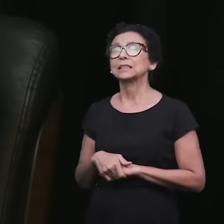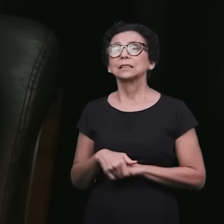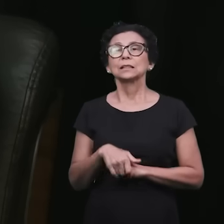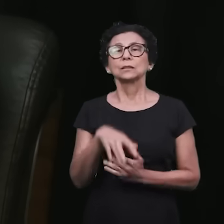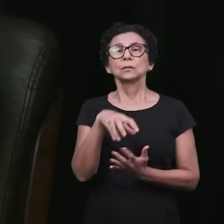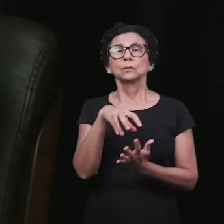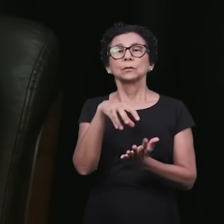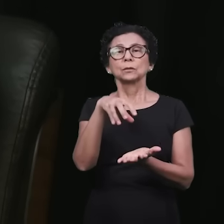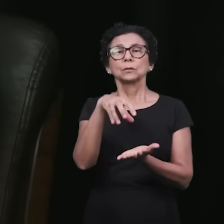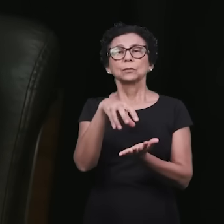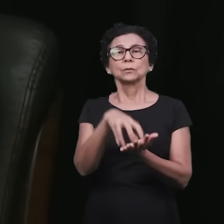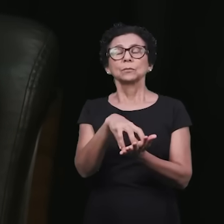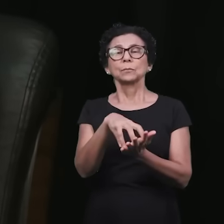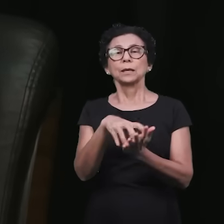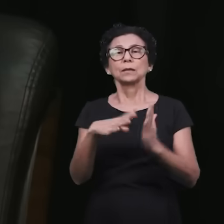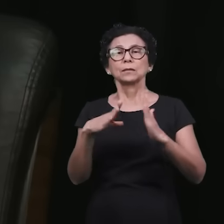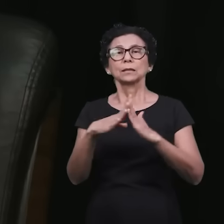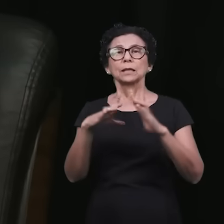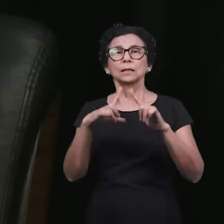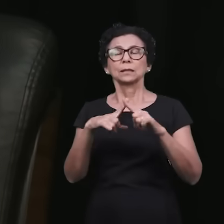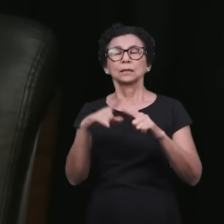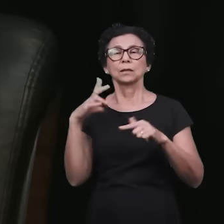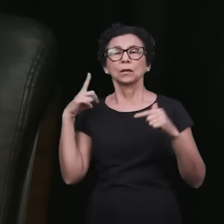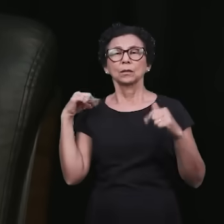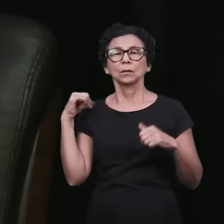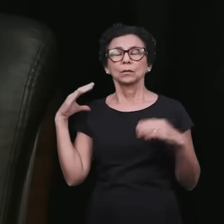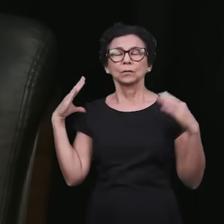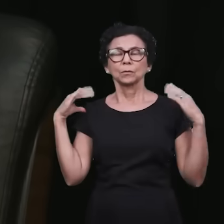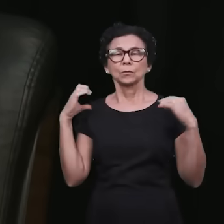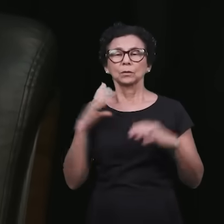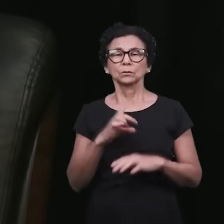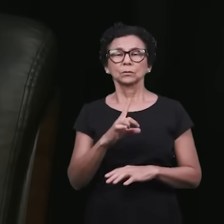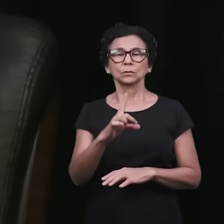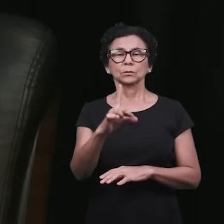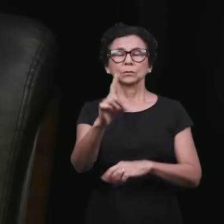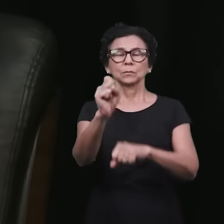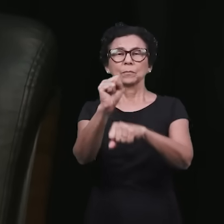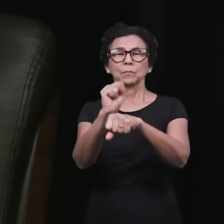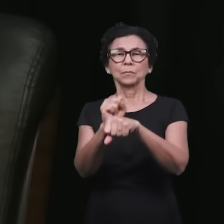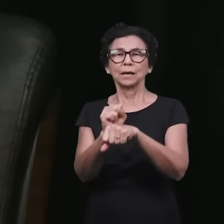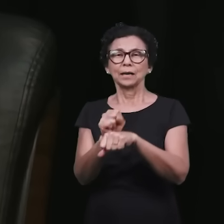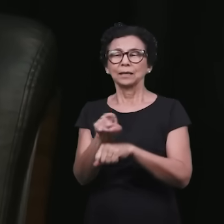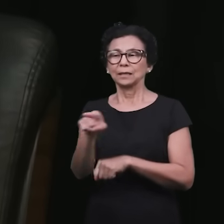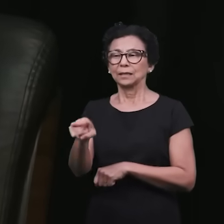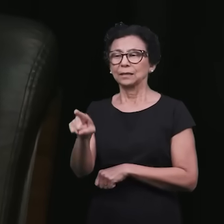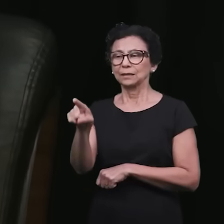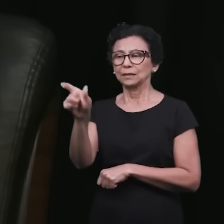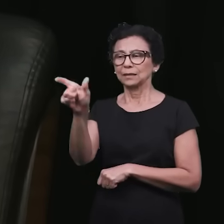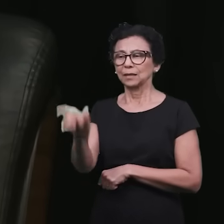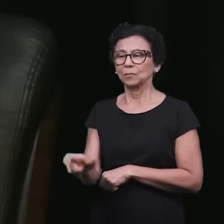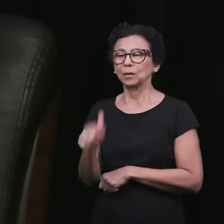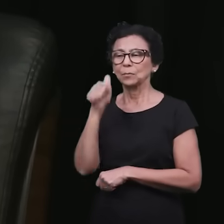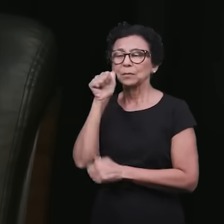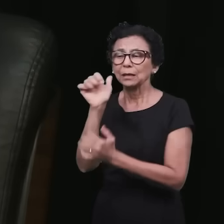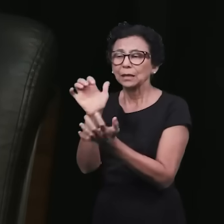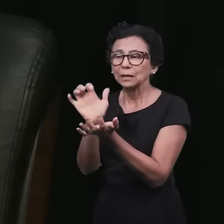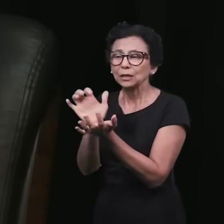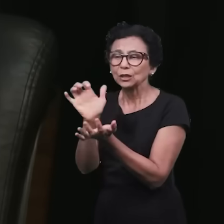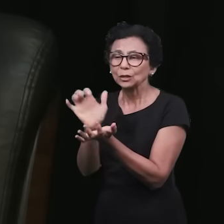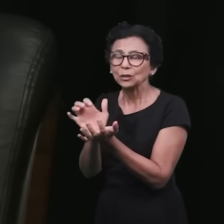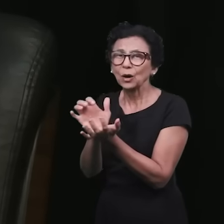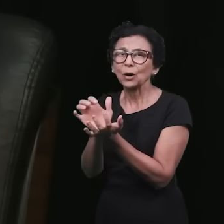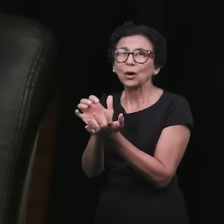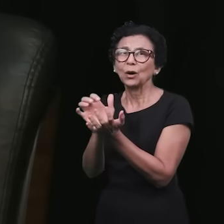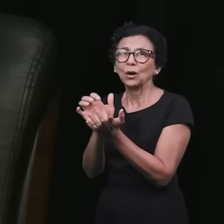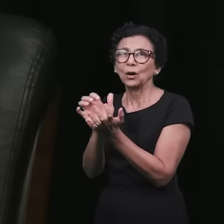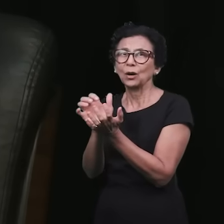anjo para, ele vai no meio da igreja e coloca a coroa numa senhora, numa idosa que estava ali. Ele falou assim: você está